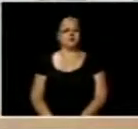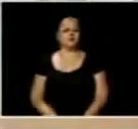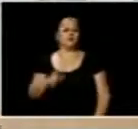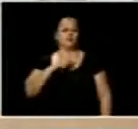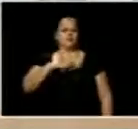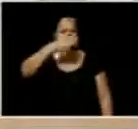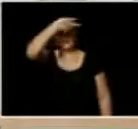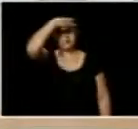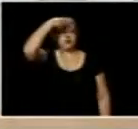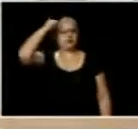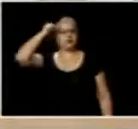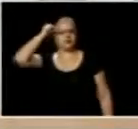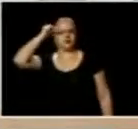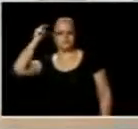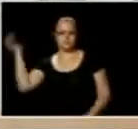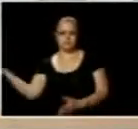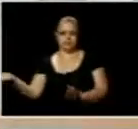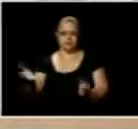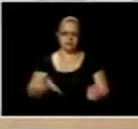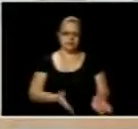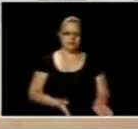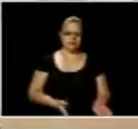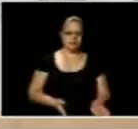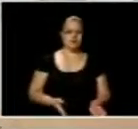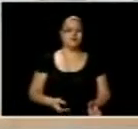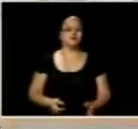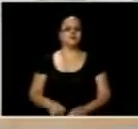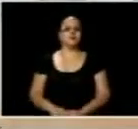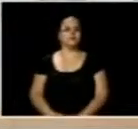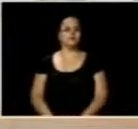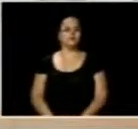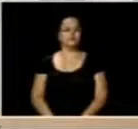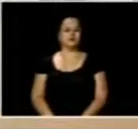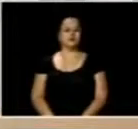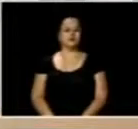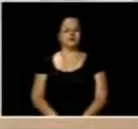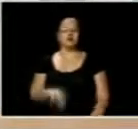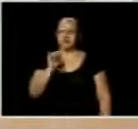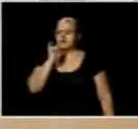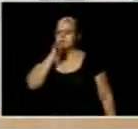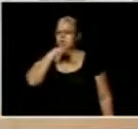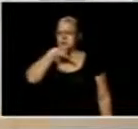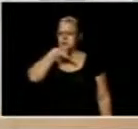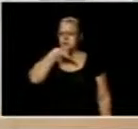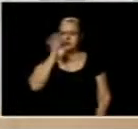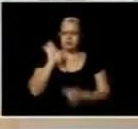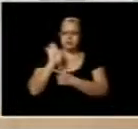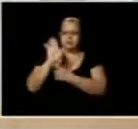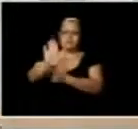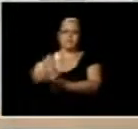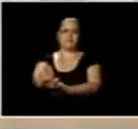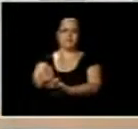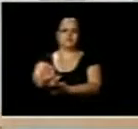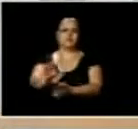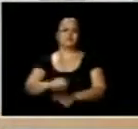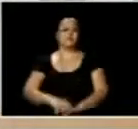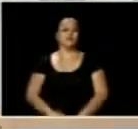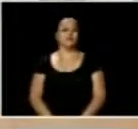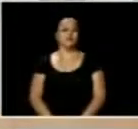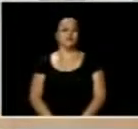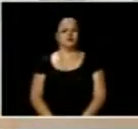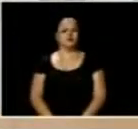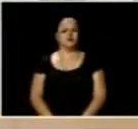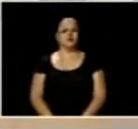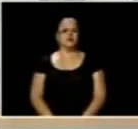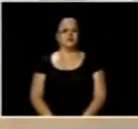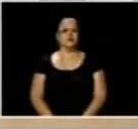do Preserva Taubaté, o pessoal ficou desapontado quando nós mostramos a questão aqui dos